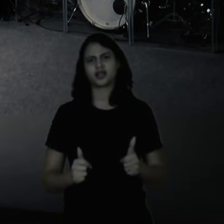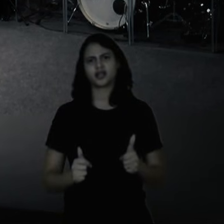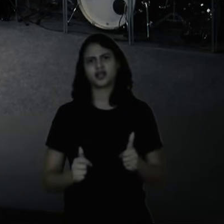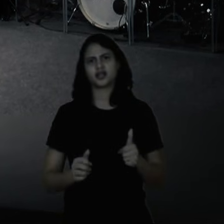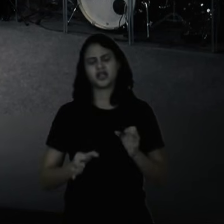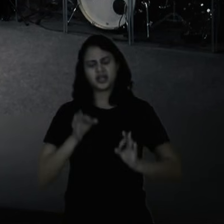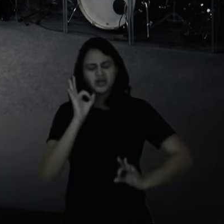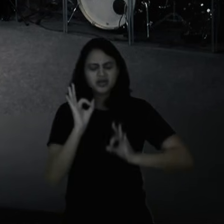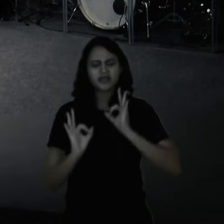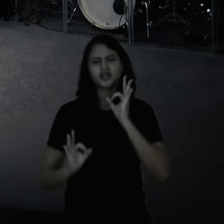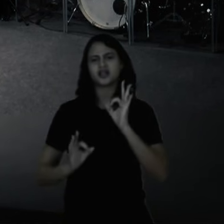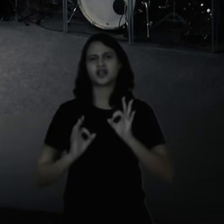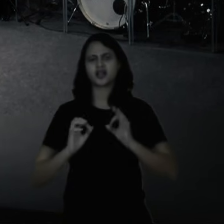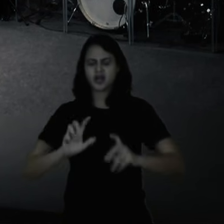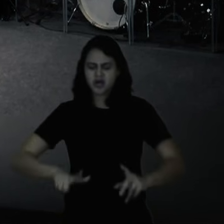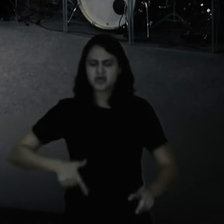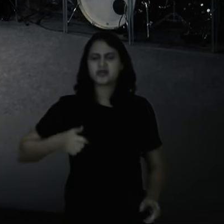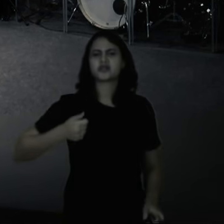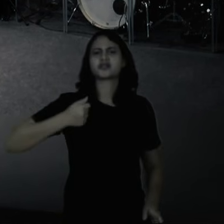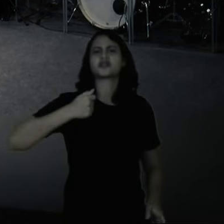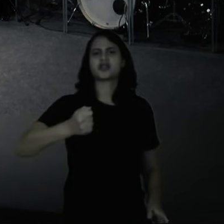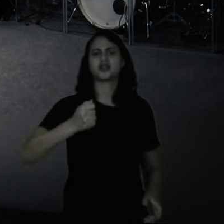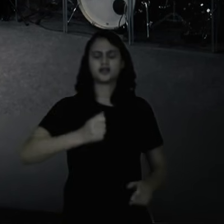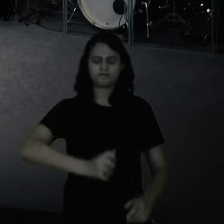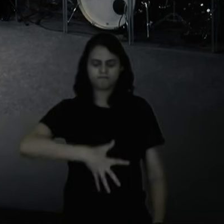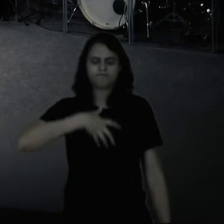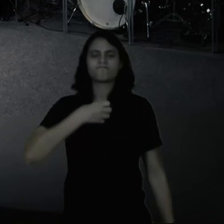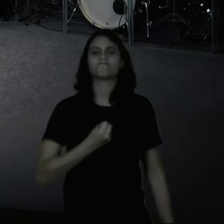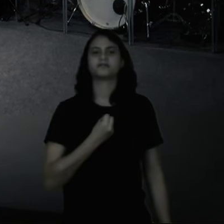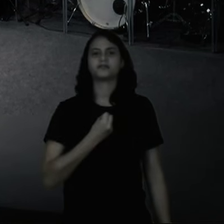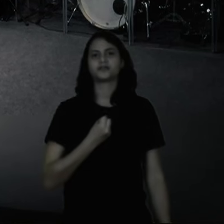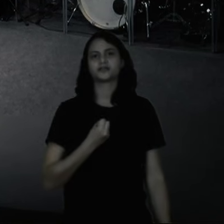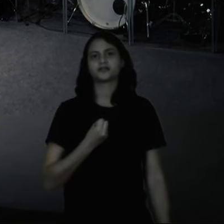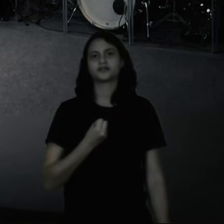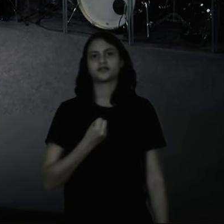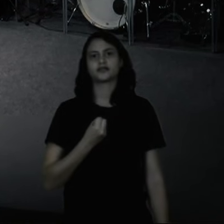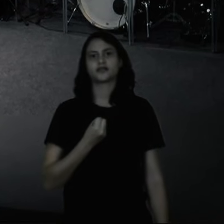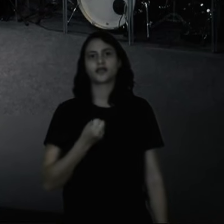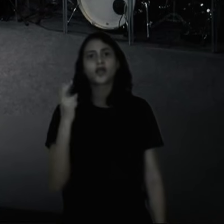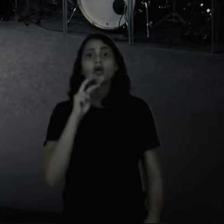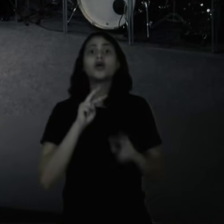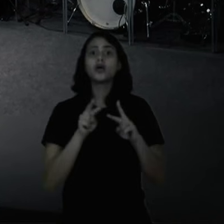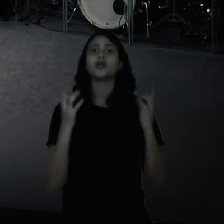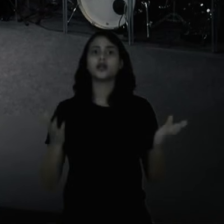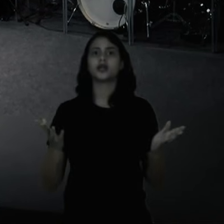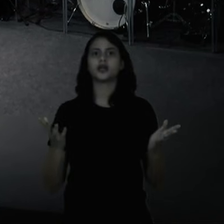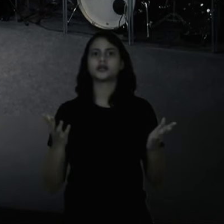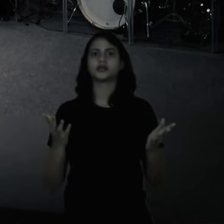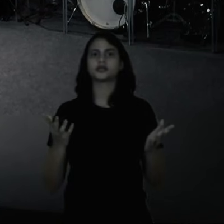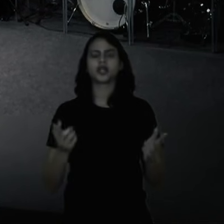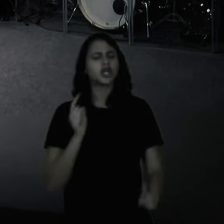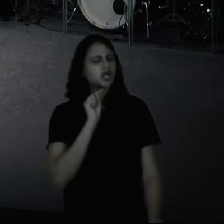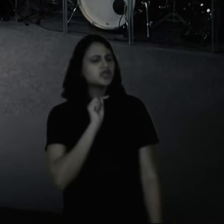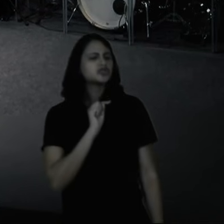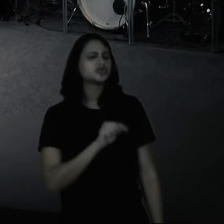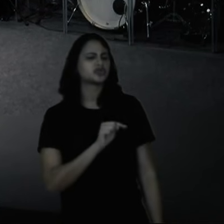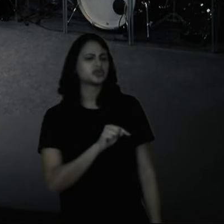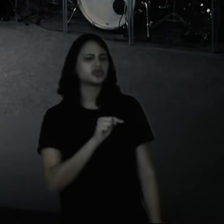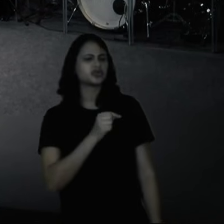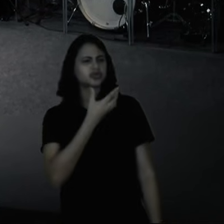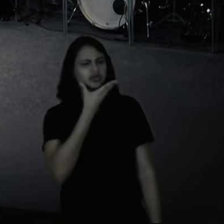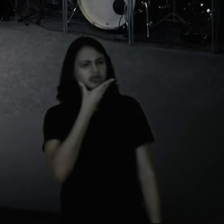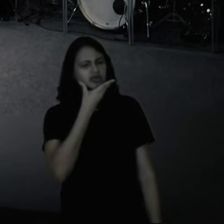um guerreiro valente. Olha para isso. Sua mãe era